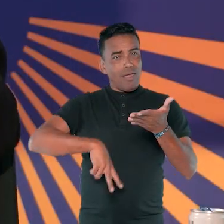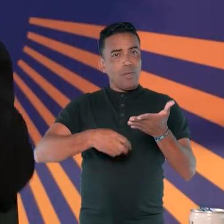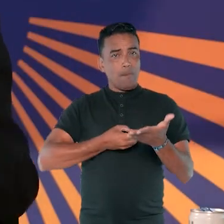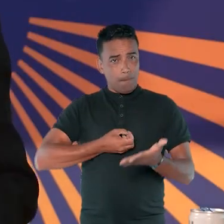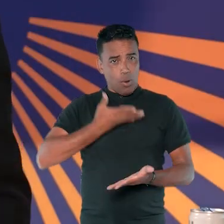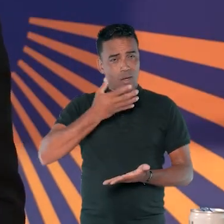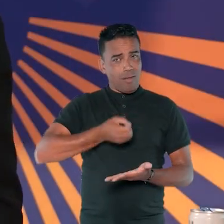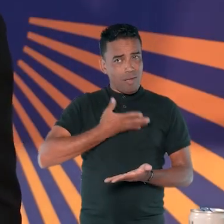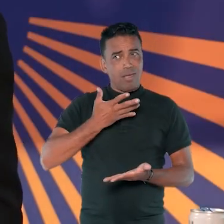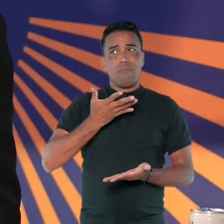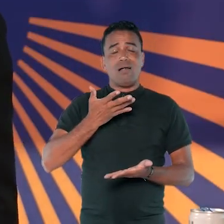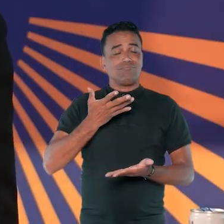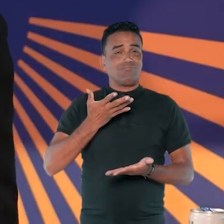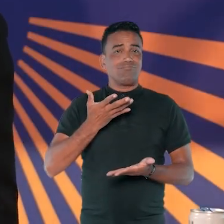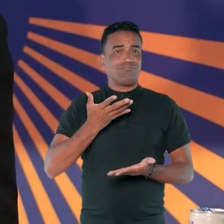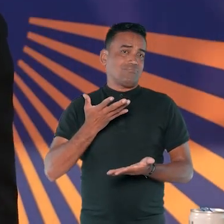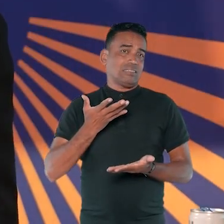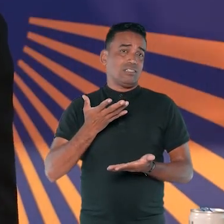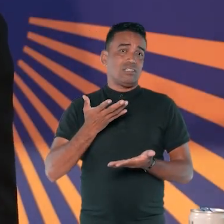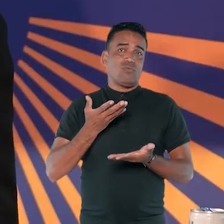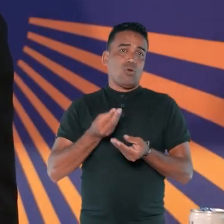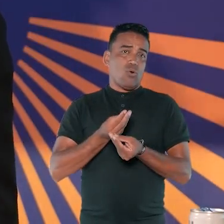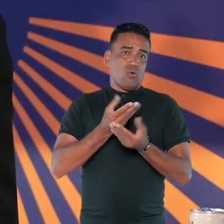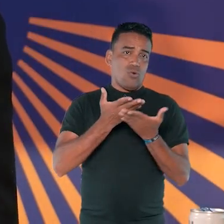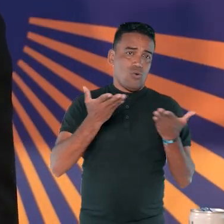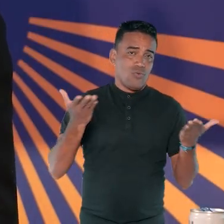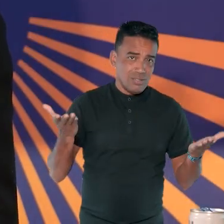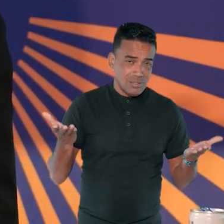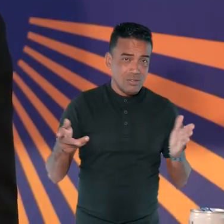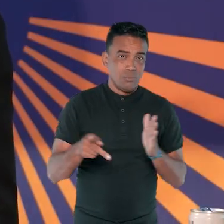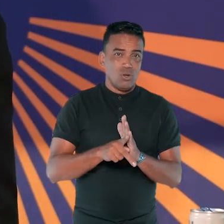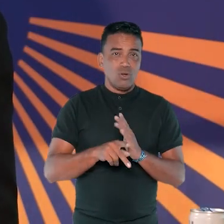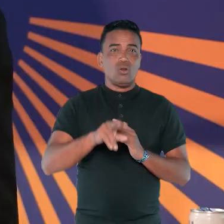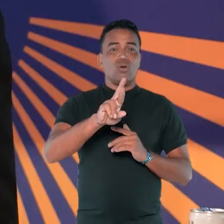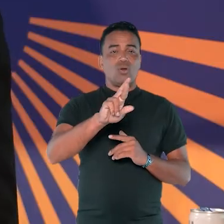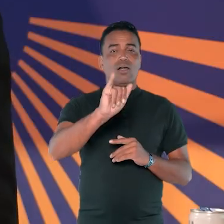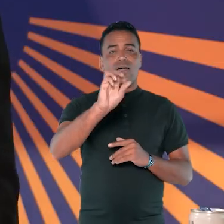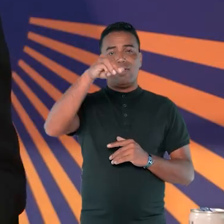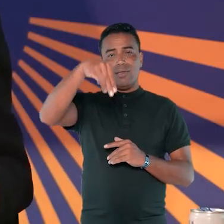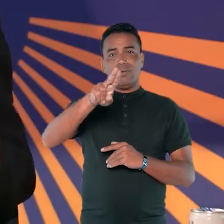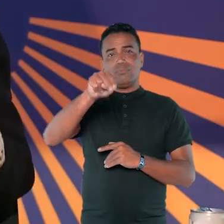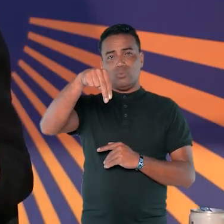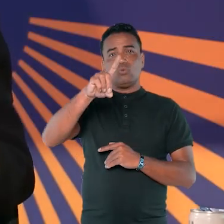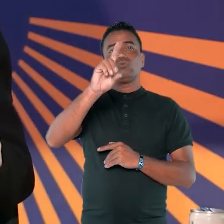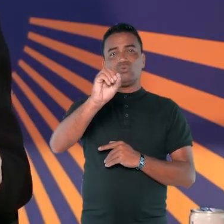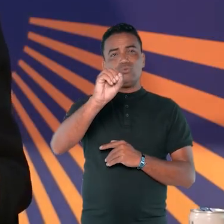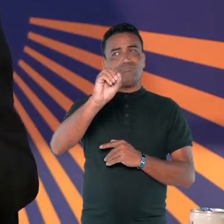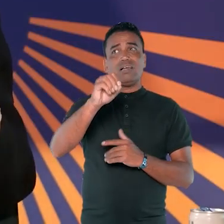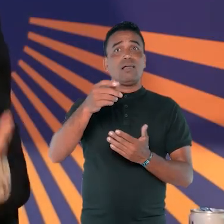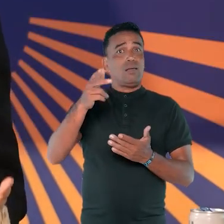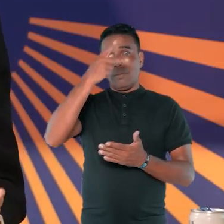com a dimensão deste aqui, que foi dedicado ao Raimundo Fauro, uma das pessoas que se